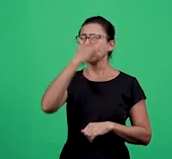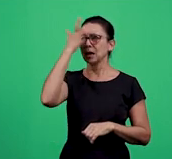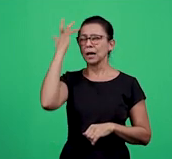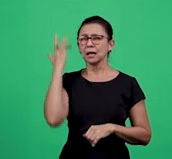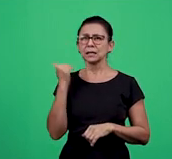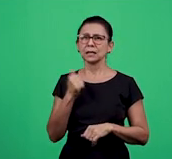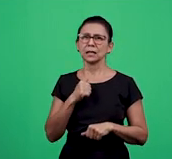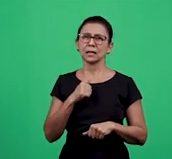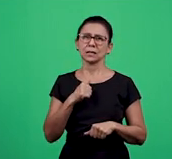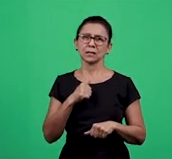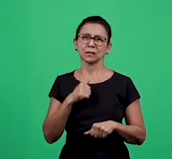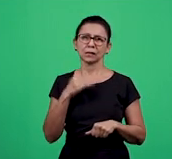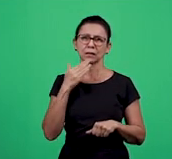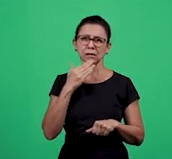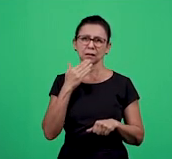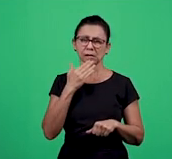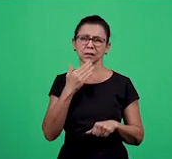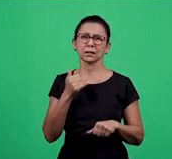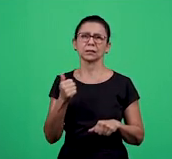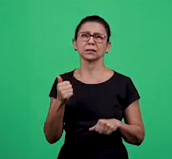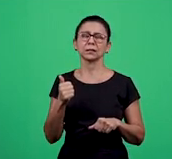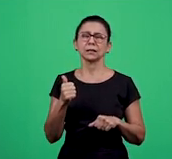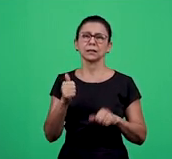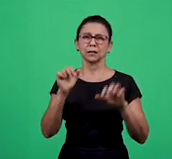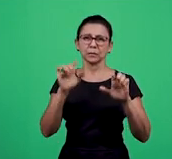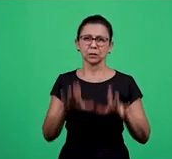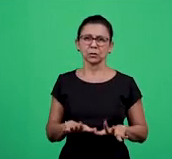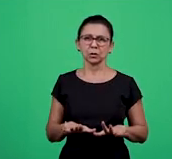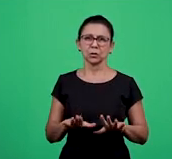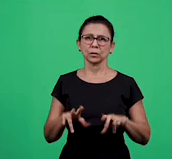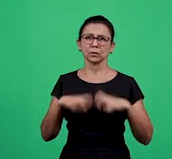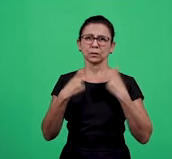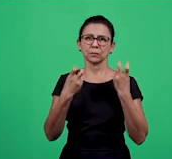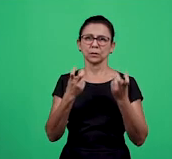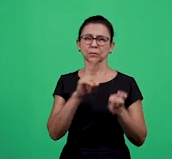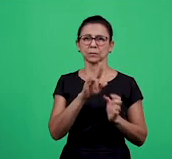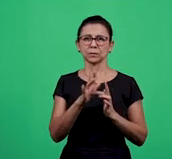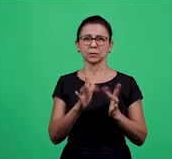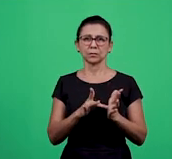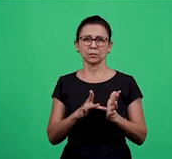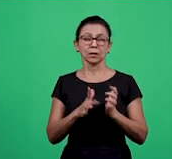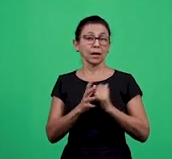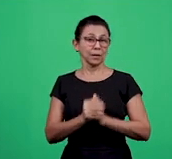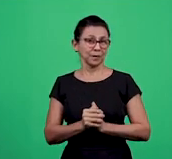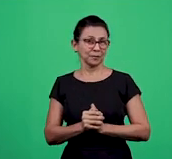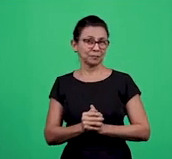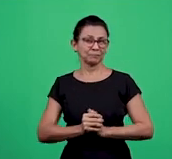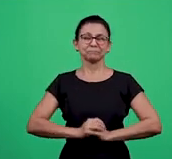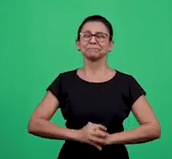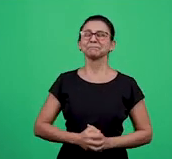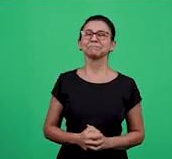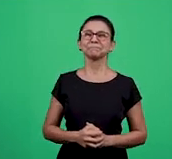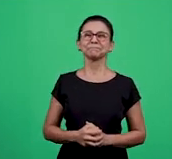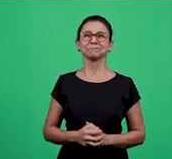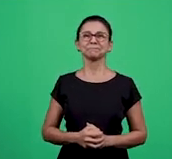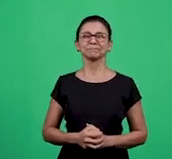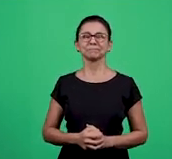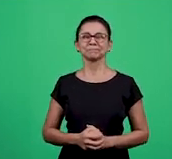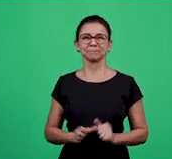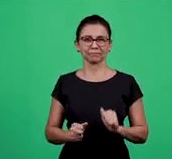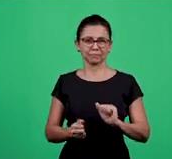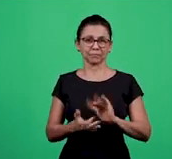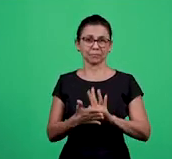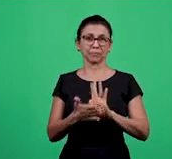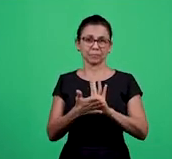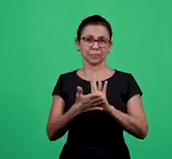machucarem. Guarda, Senhor Deus, cada família. Assim nós clamamos em nome do Senhor Jesus. Amém? Vamos cantar